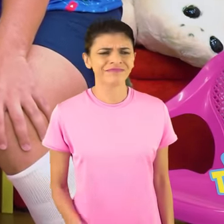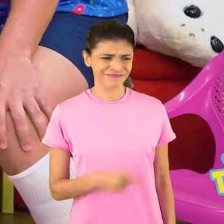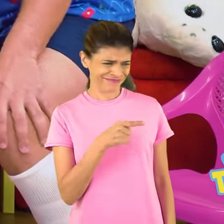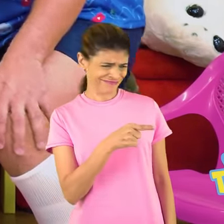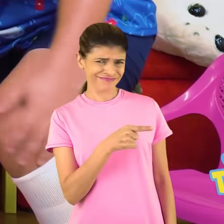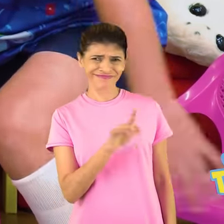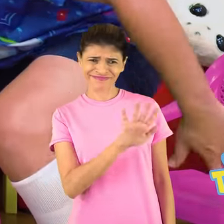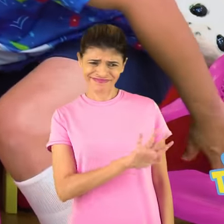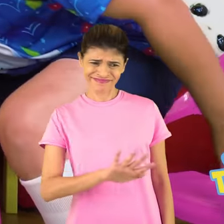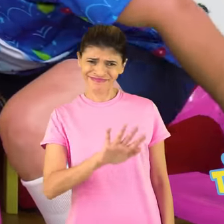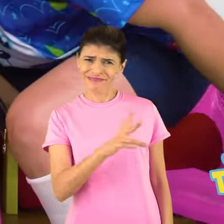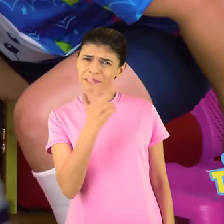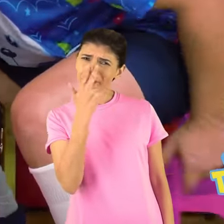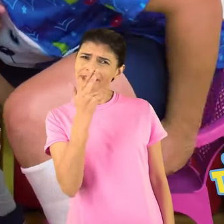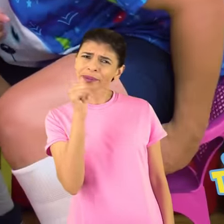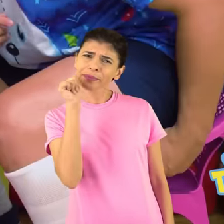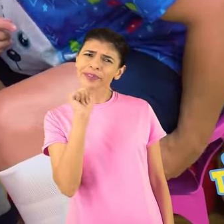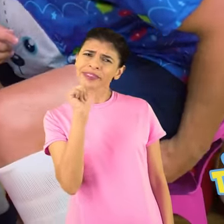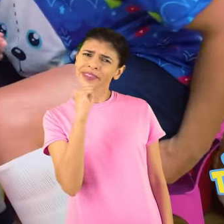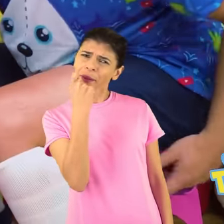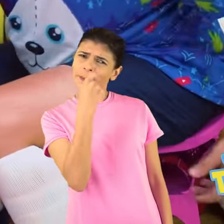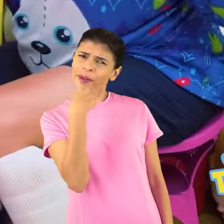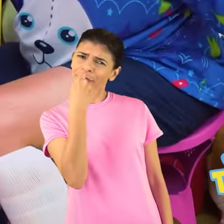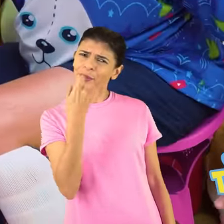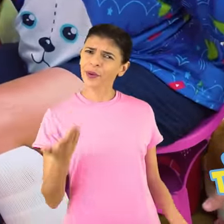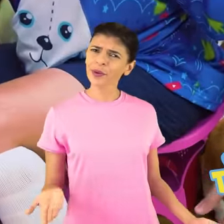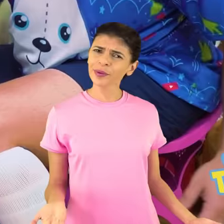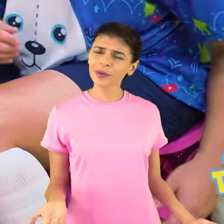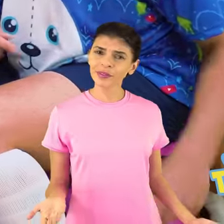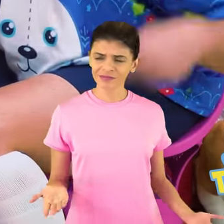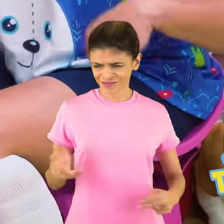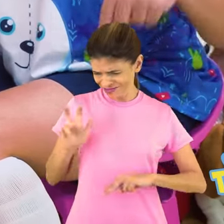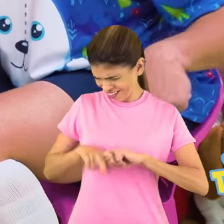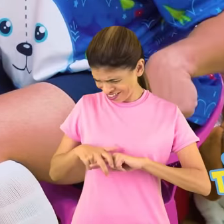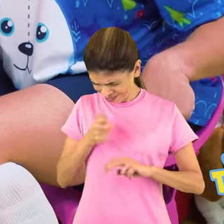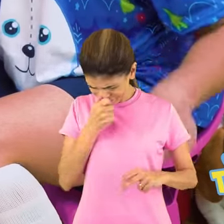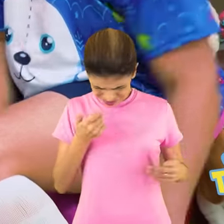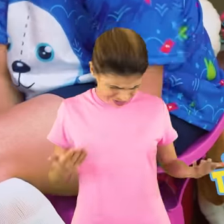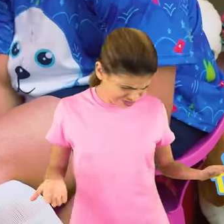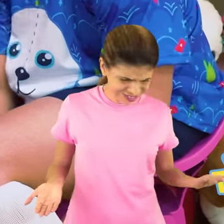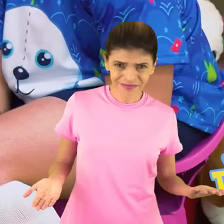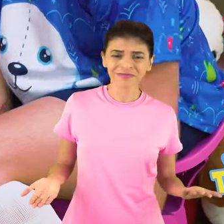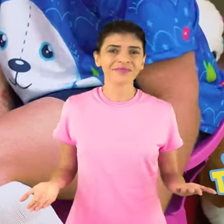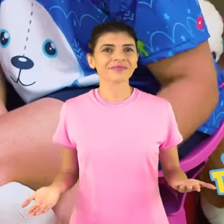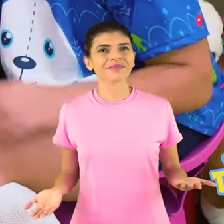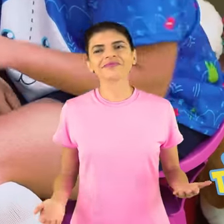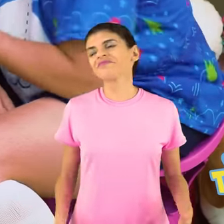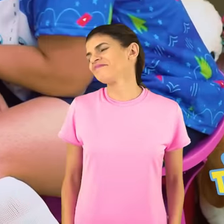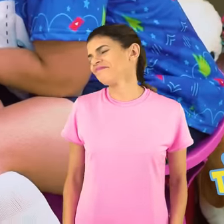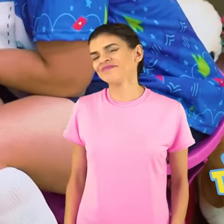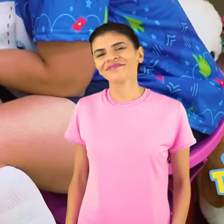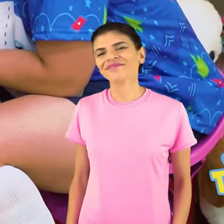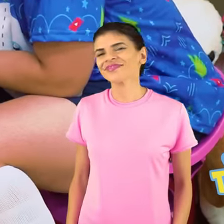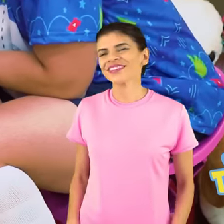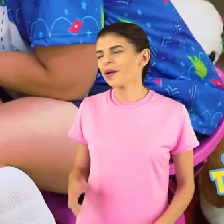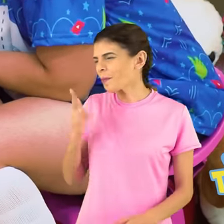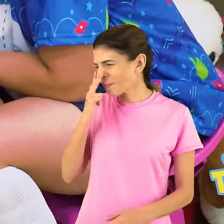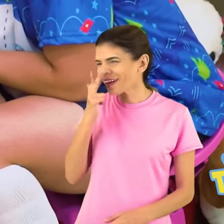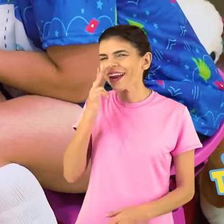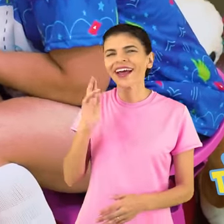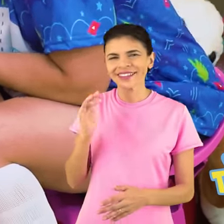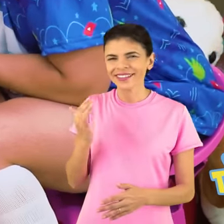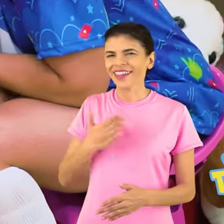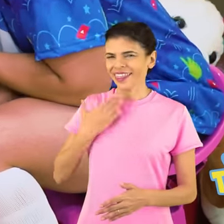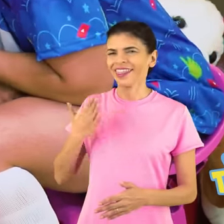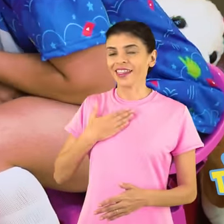Mas isso parece um batom de menina! E essa cadeira tá apertada! É só o formato!